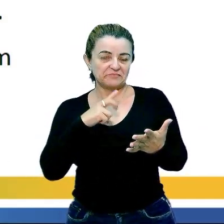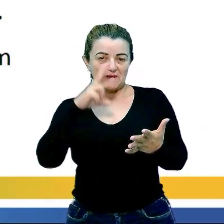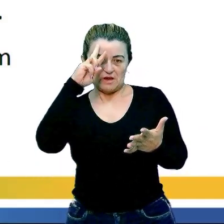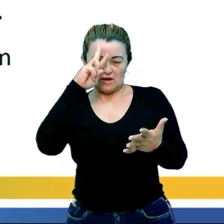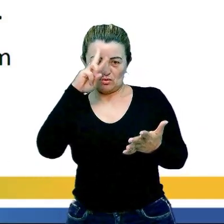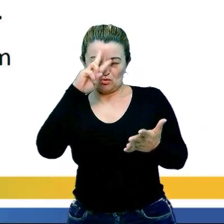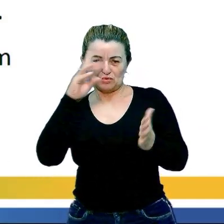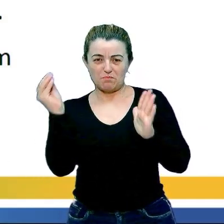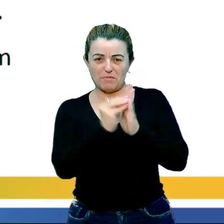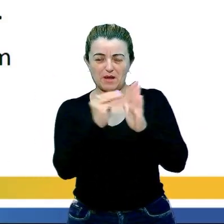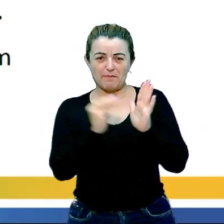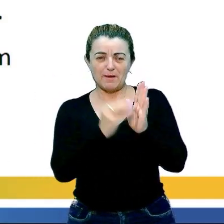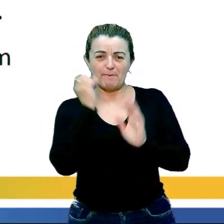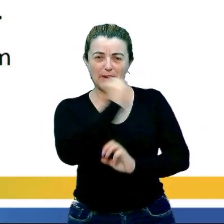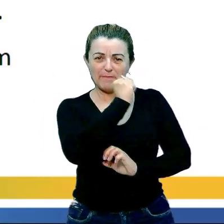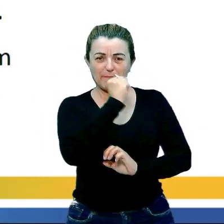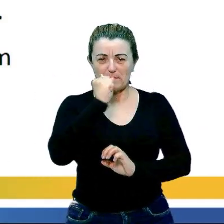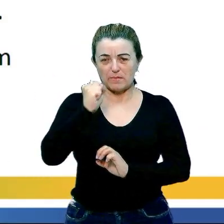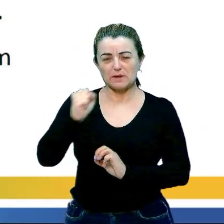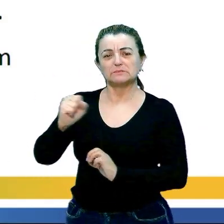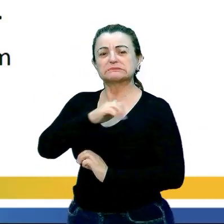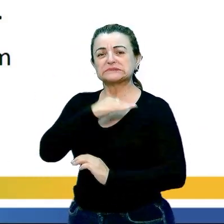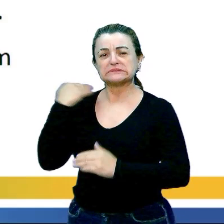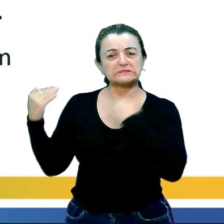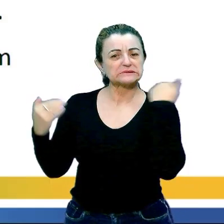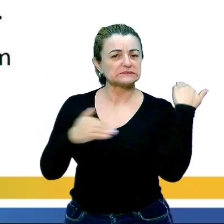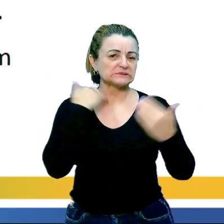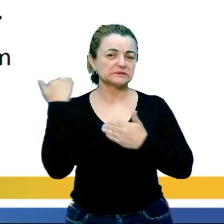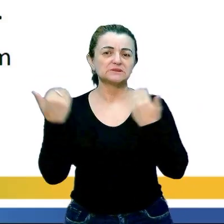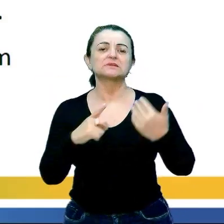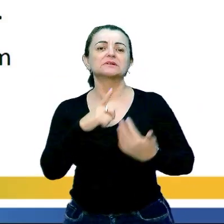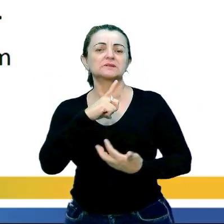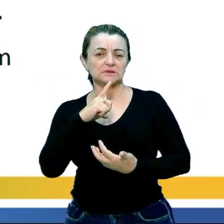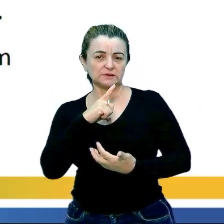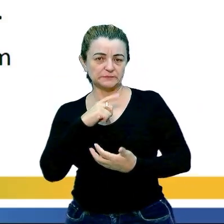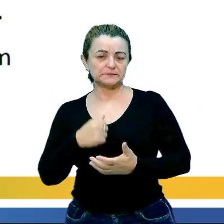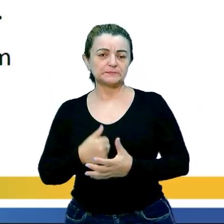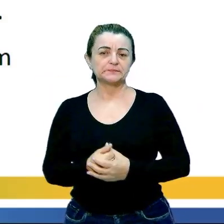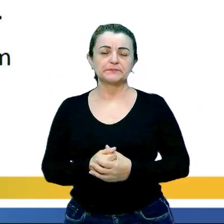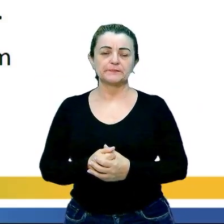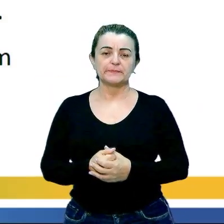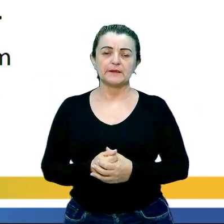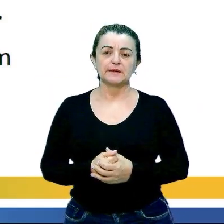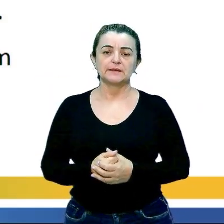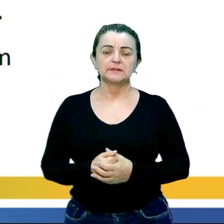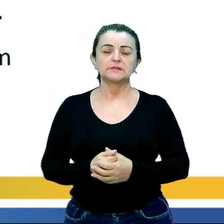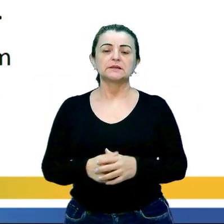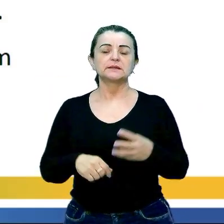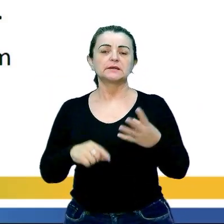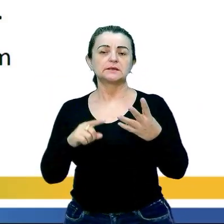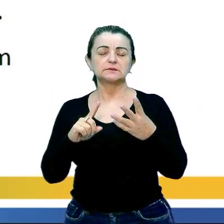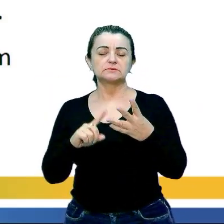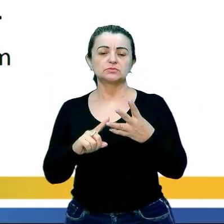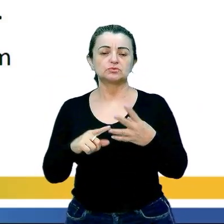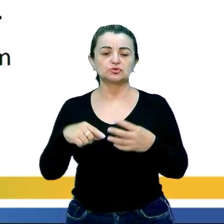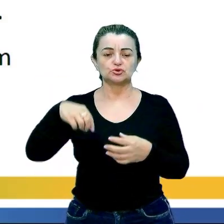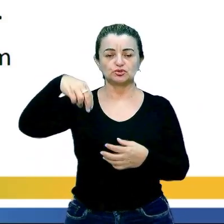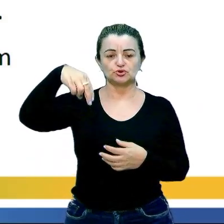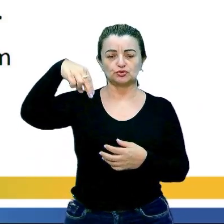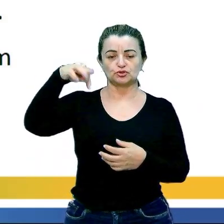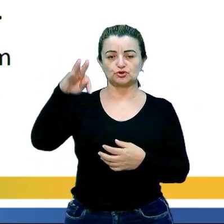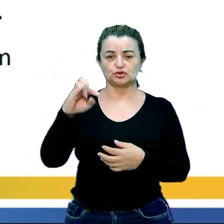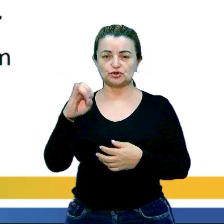por muitas mortes e por muitas loucuras que ele vai cometer. E temos também Tito, né, que